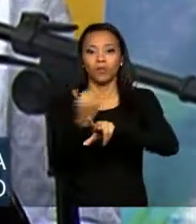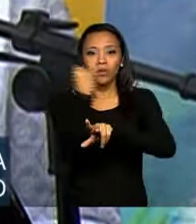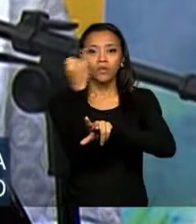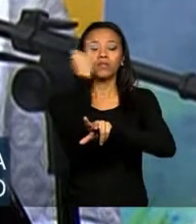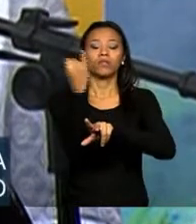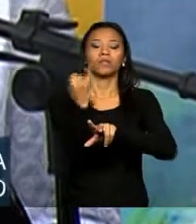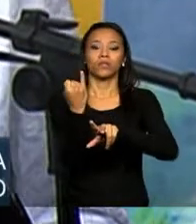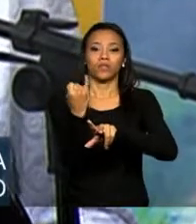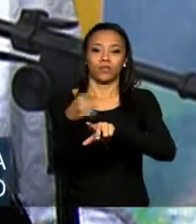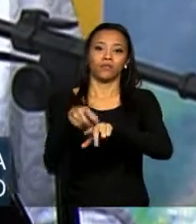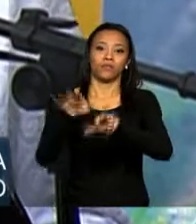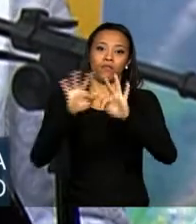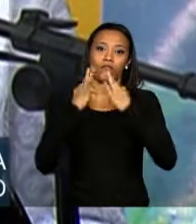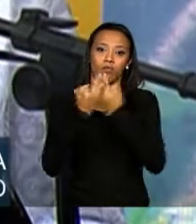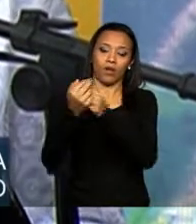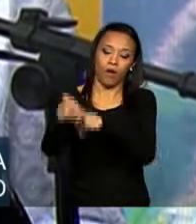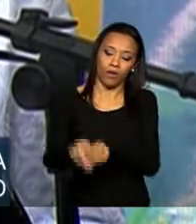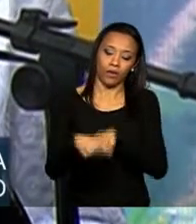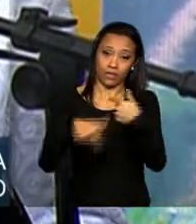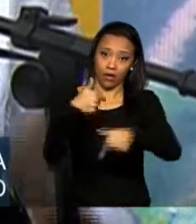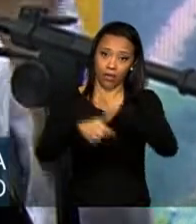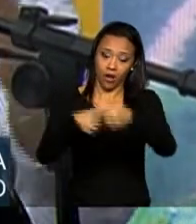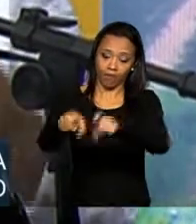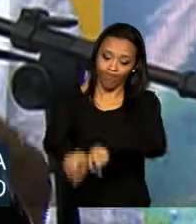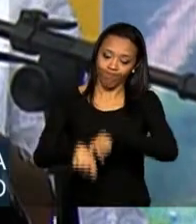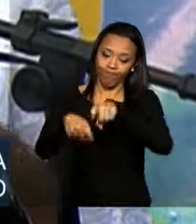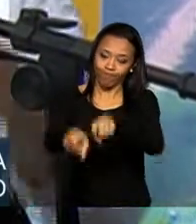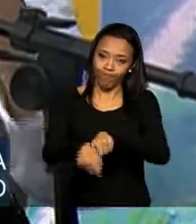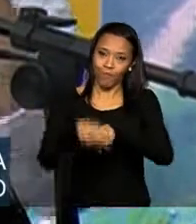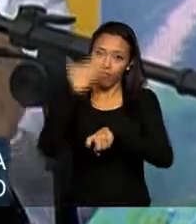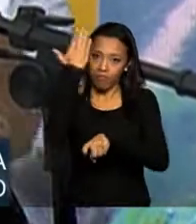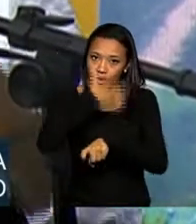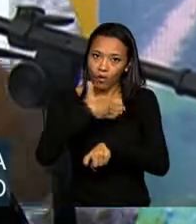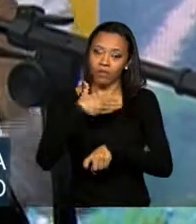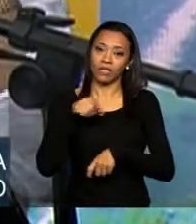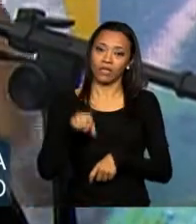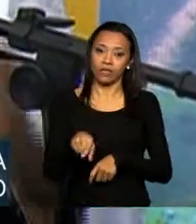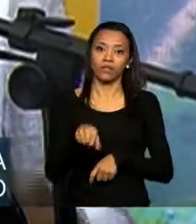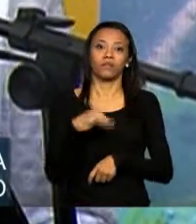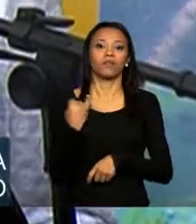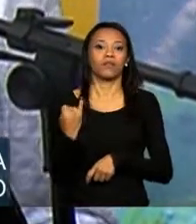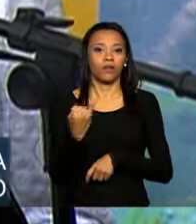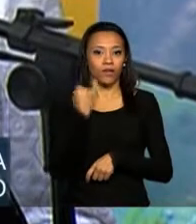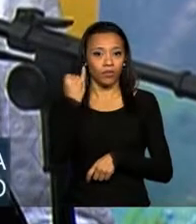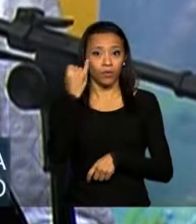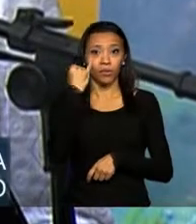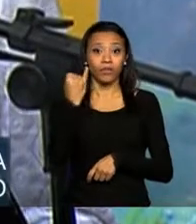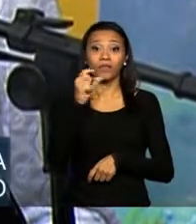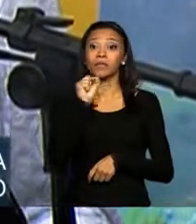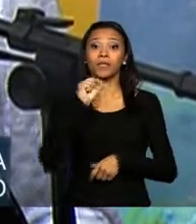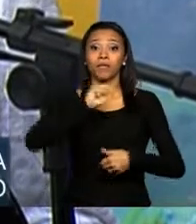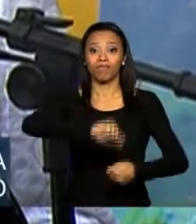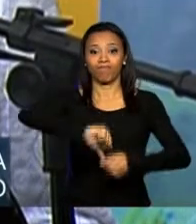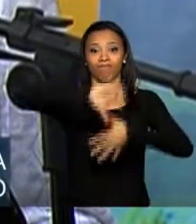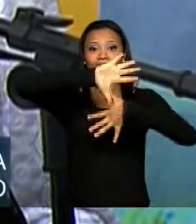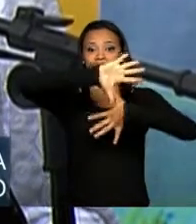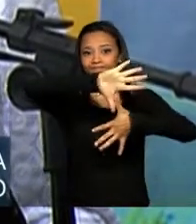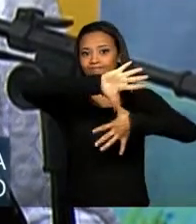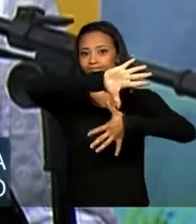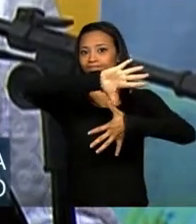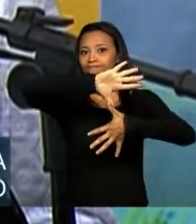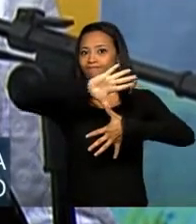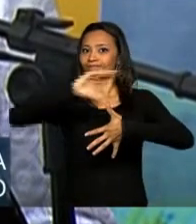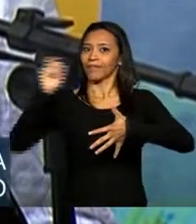Agricultura Familiar e provar porque isso é muito importante até para América Latina provar